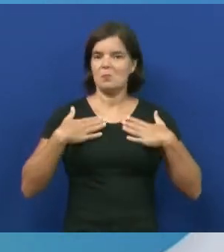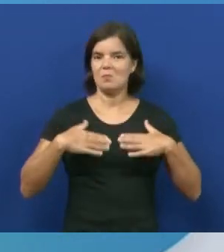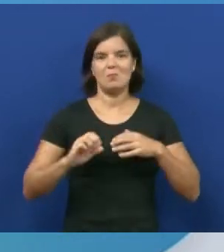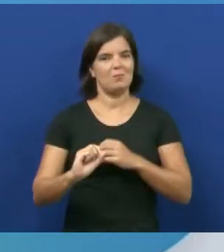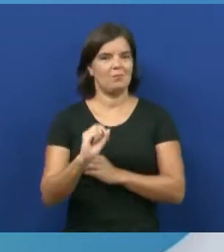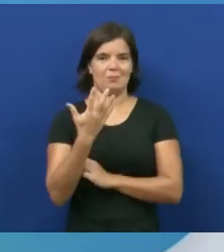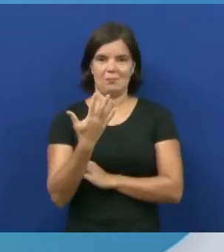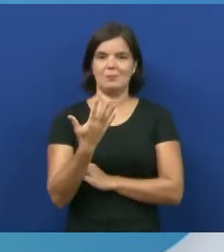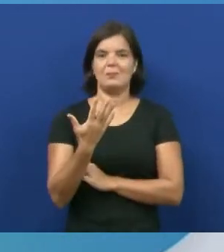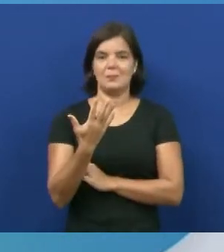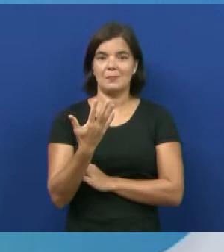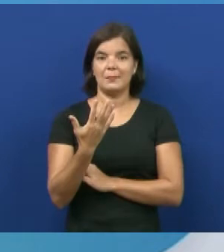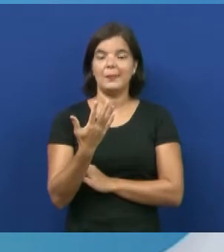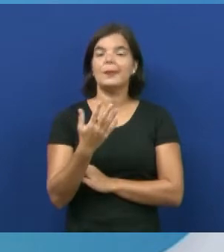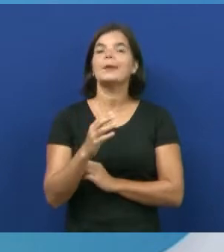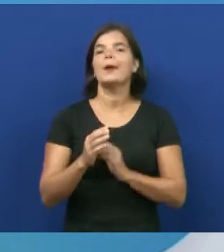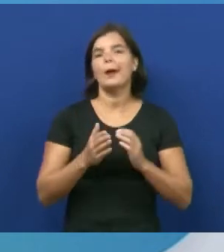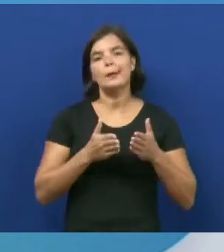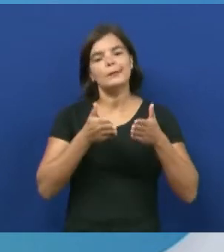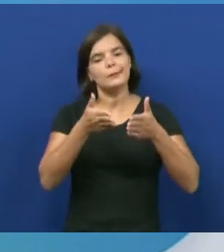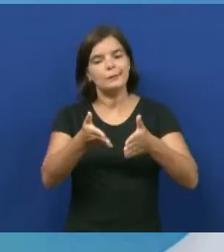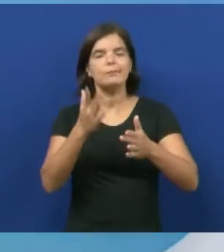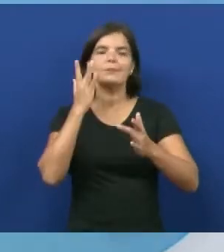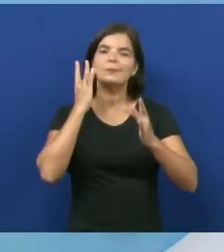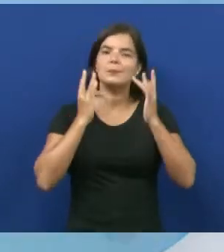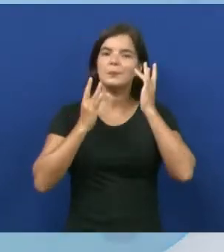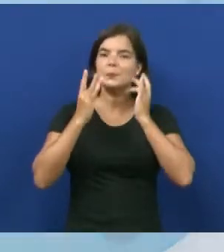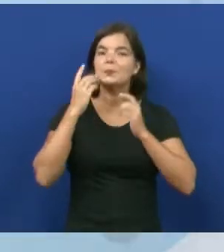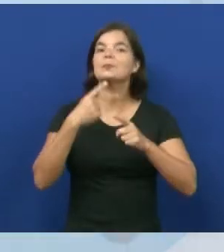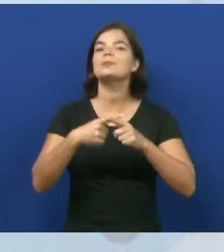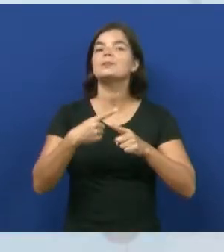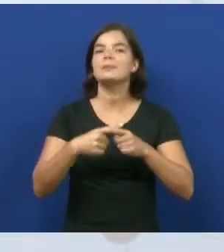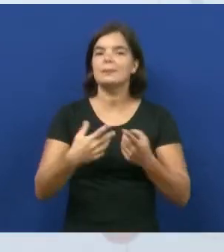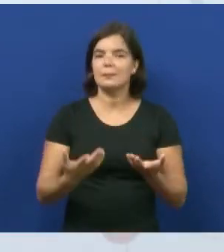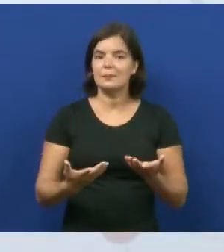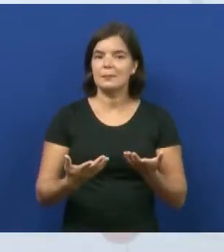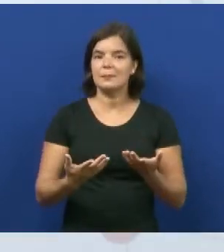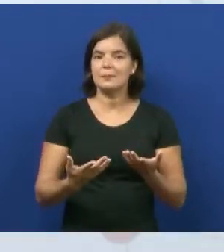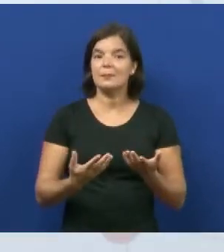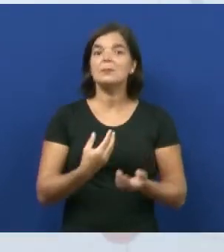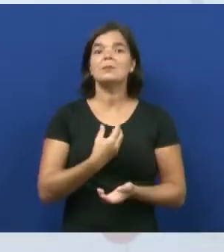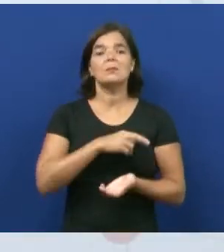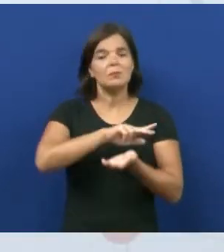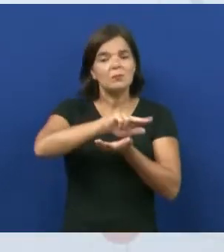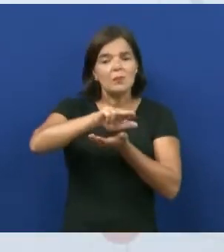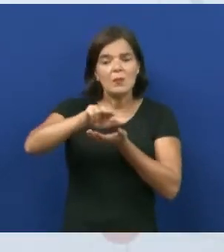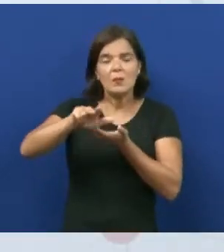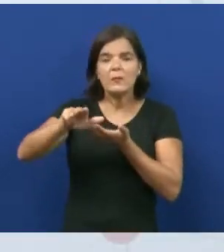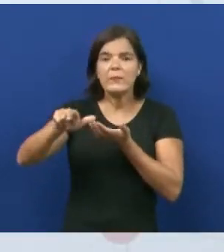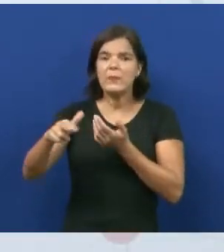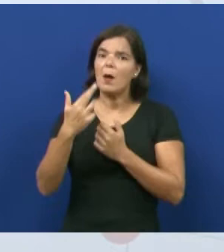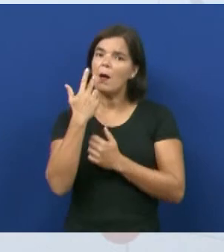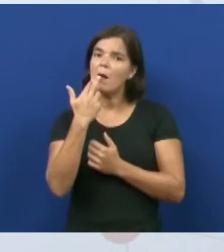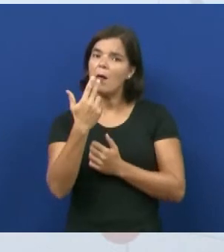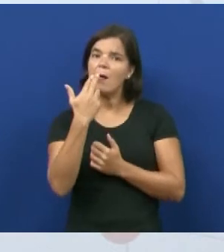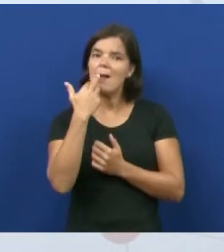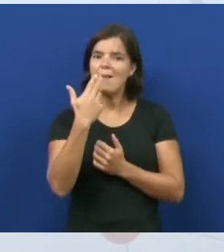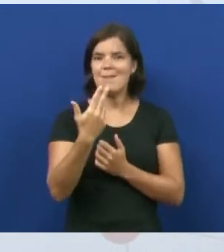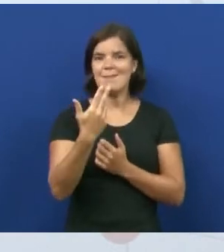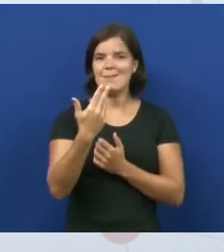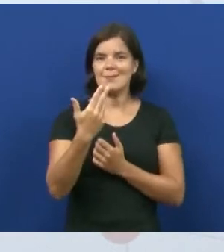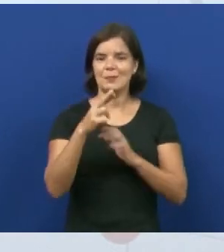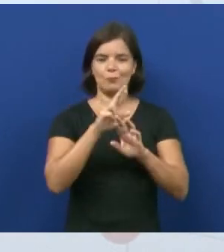estava acontecendo. E é aí que entra o teatro. Por quê? Porque haviam várias línguas faladas na nossa